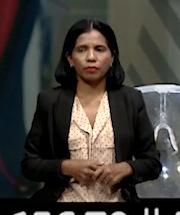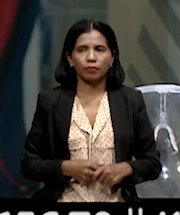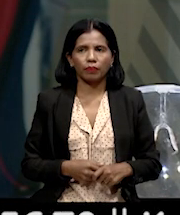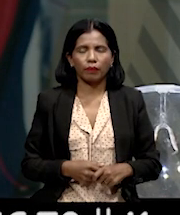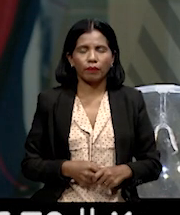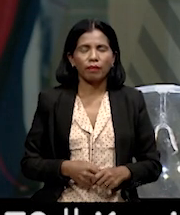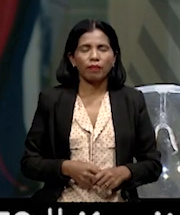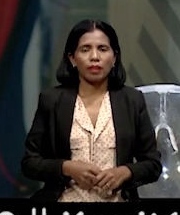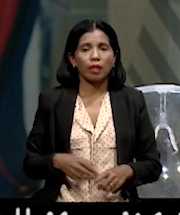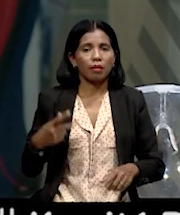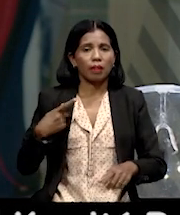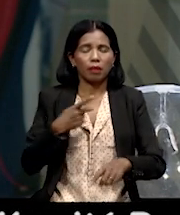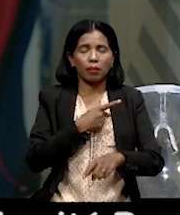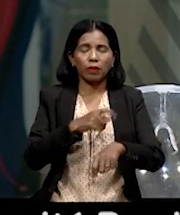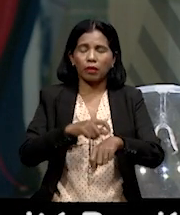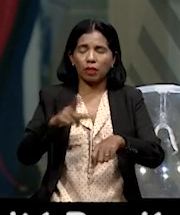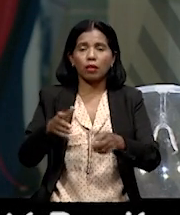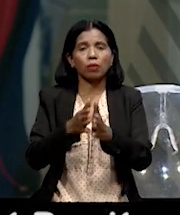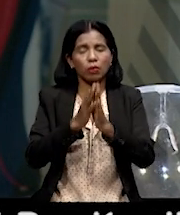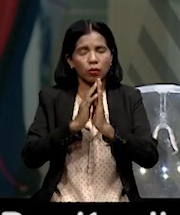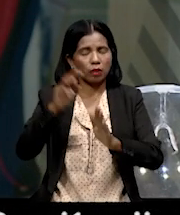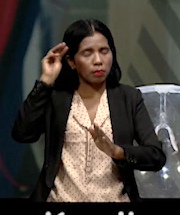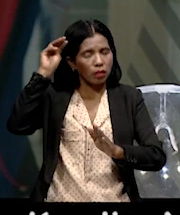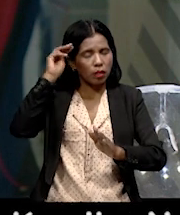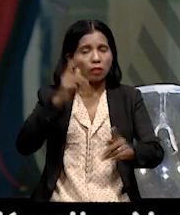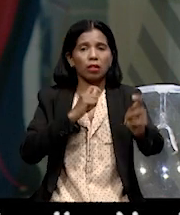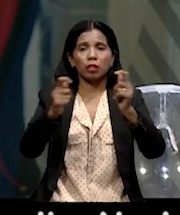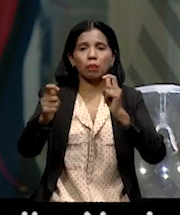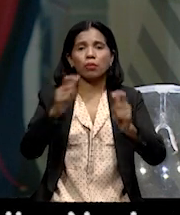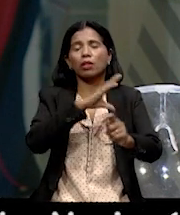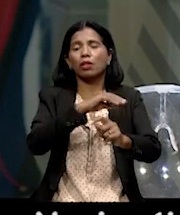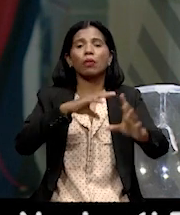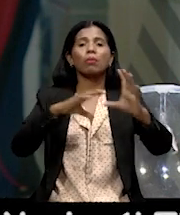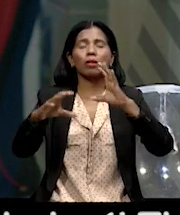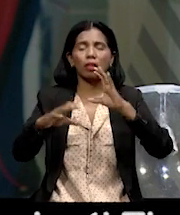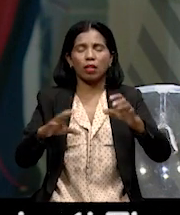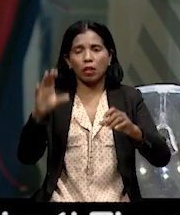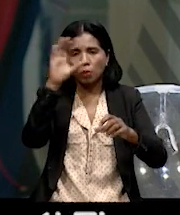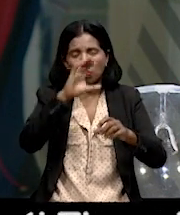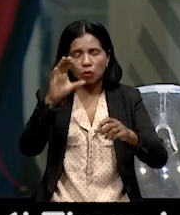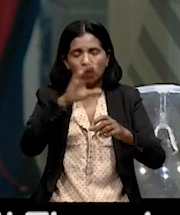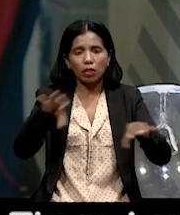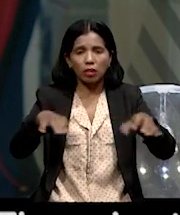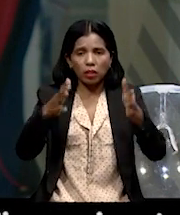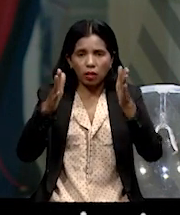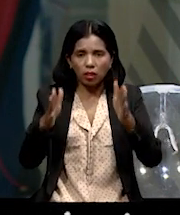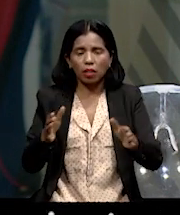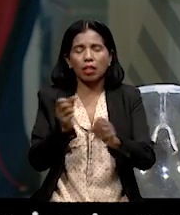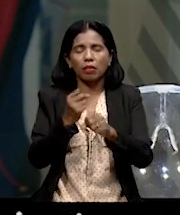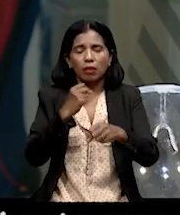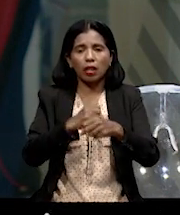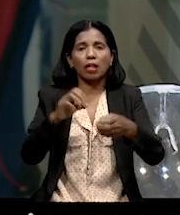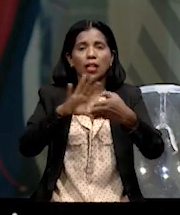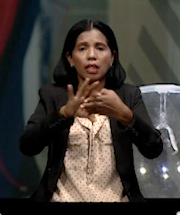Parlamento Nacional Russo, Ministério do Transporte e Comunicação, ato investiga funcionário Sira Nebehalo Carta